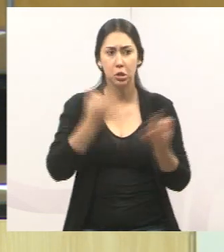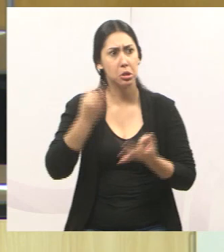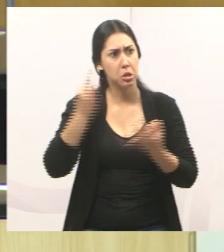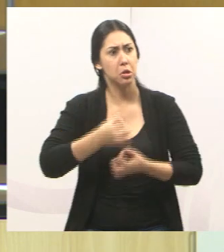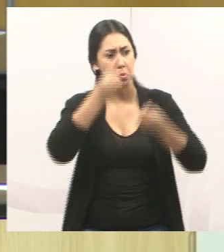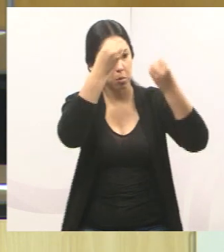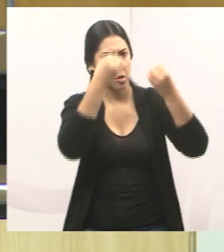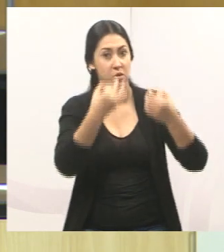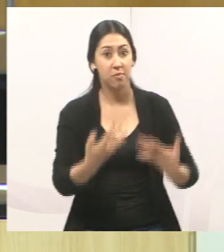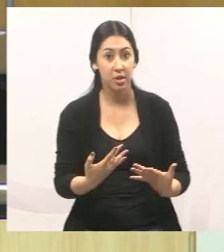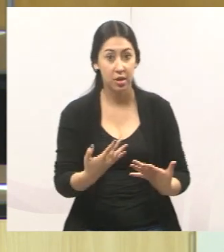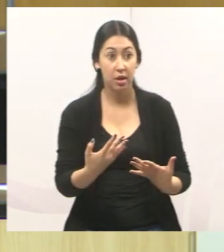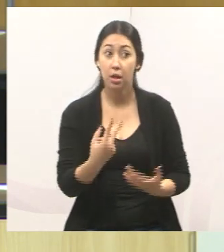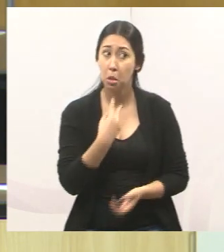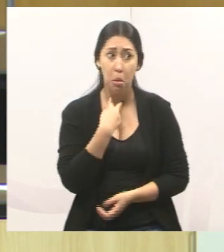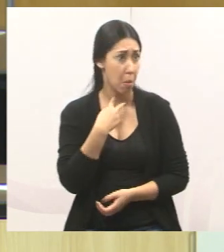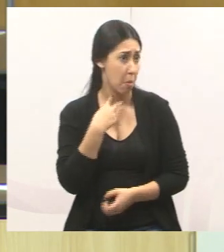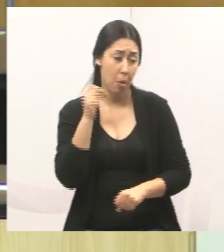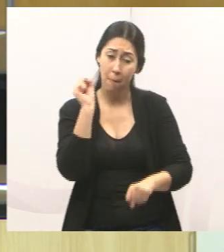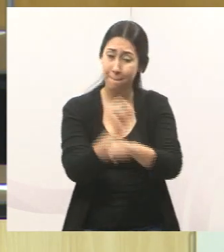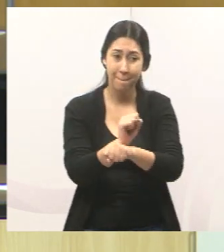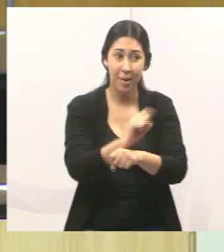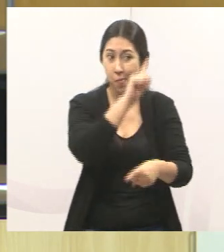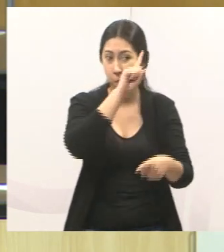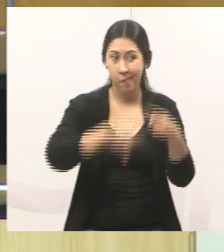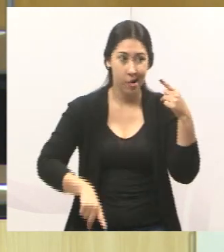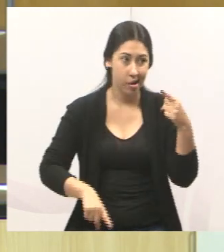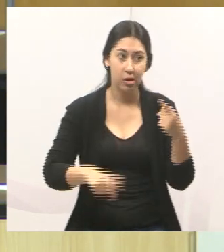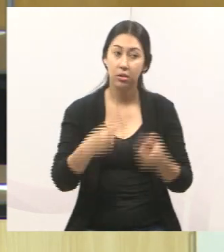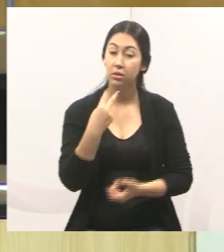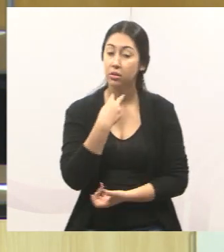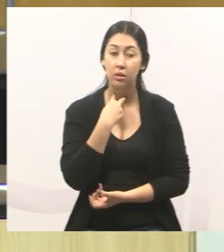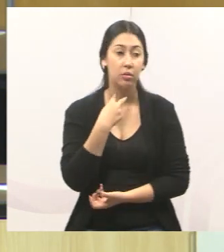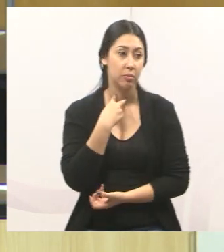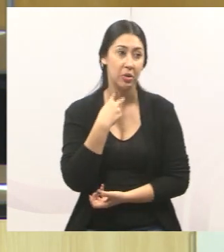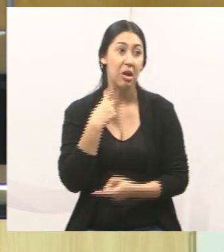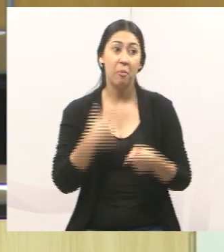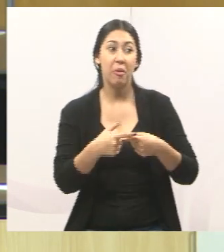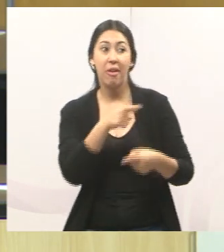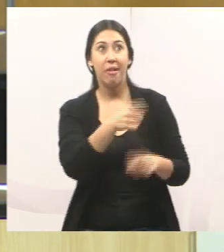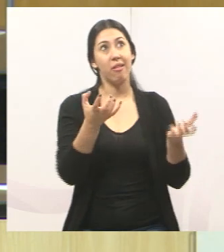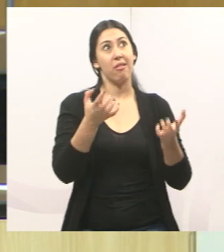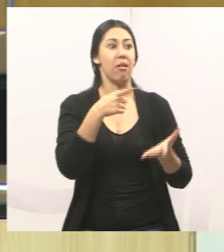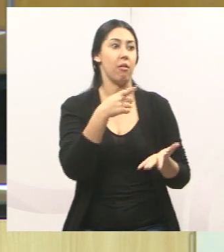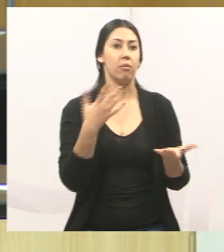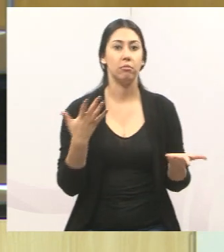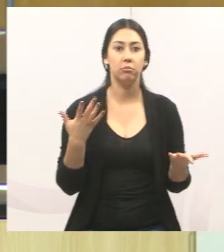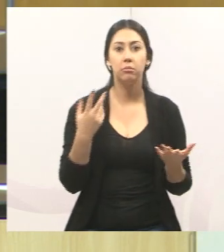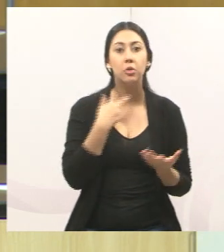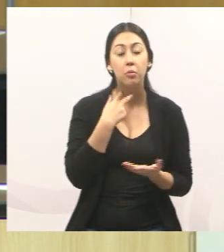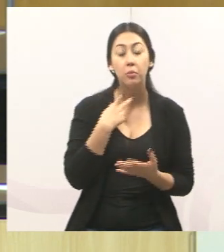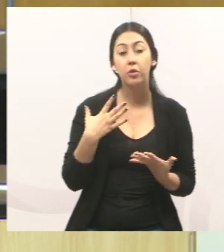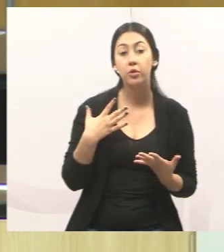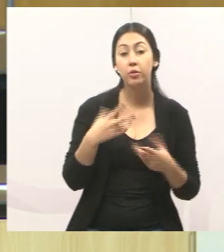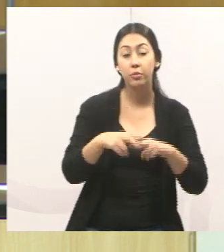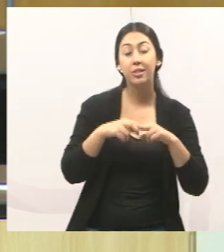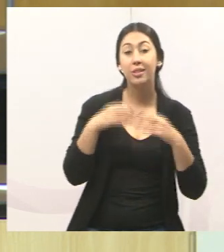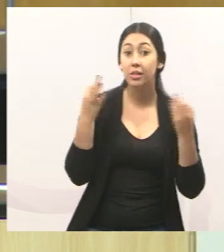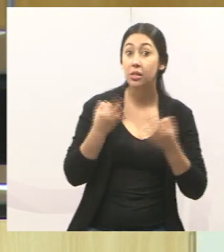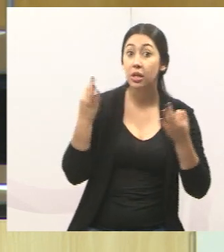contas, que não admite a suspensão ou interrupção à mera conveniência do interessado, sendo certo que